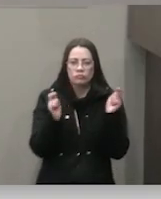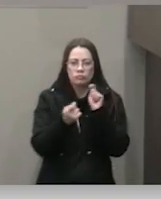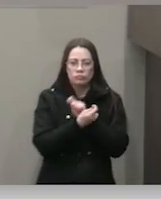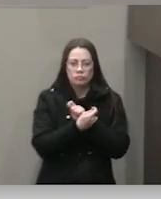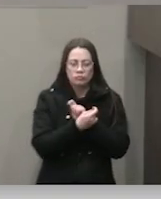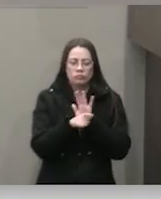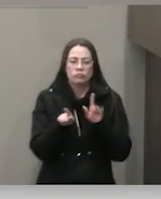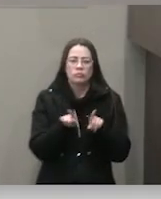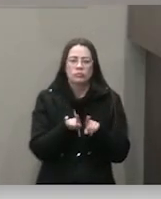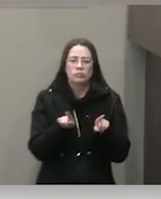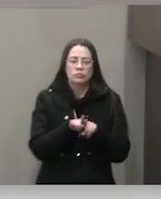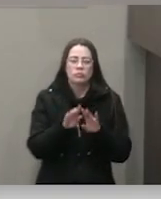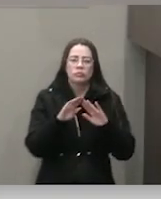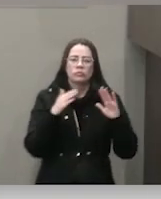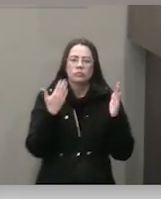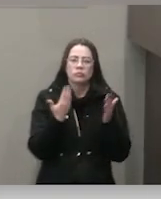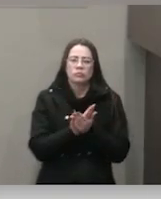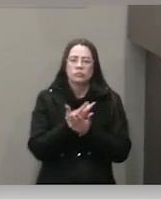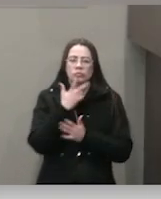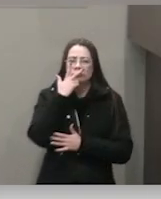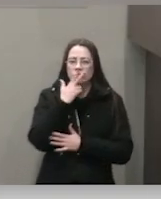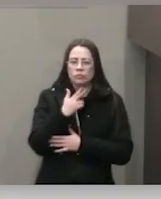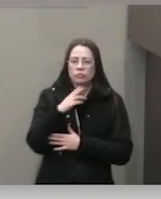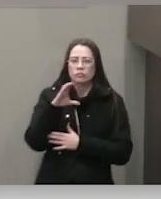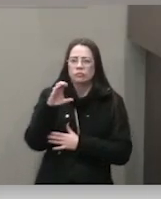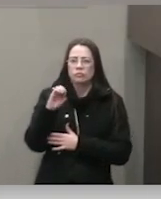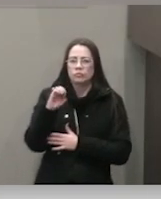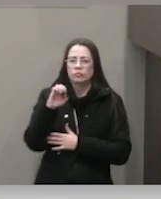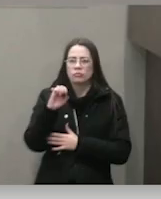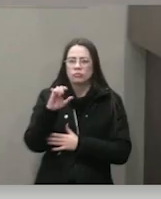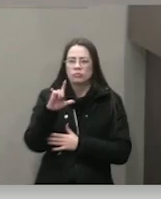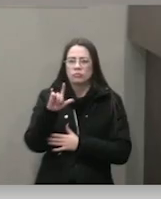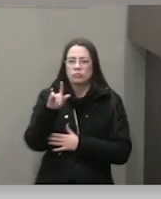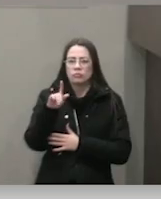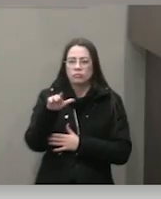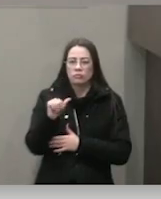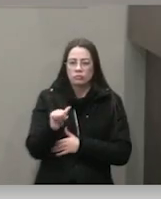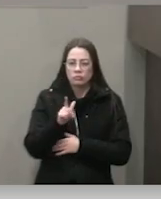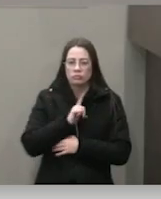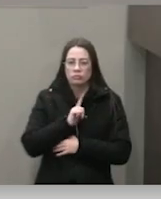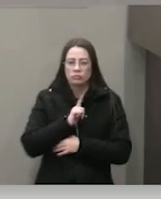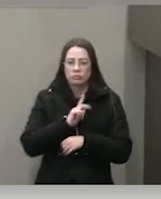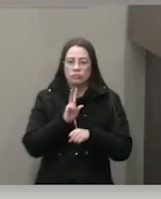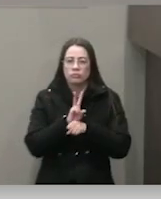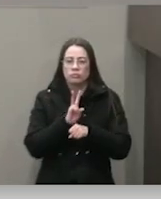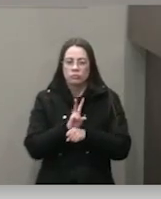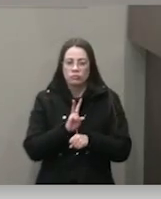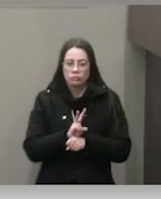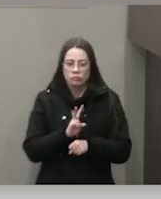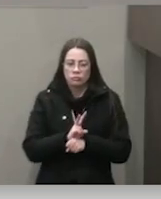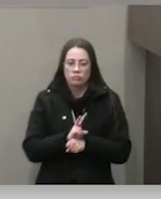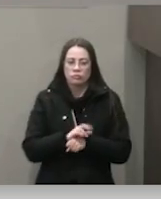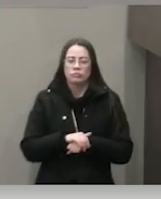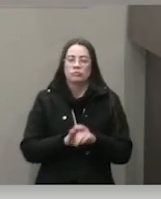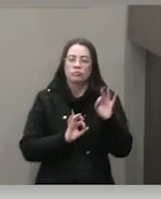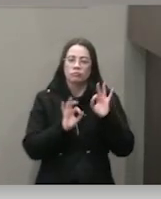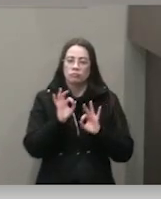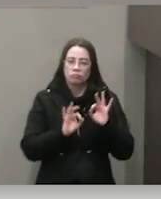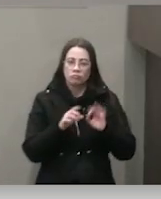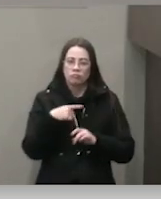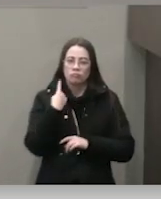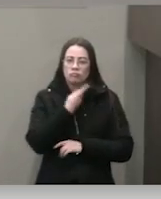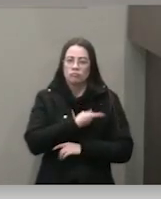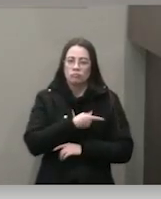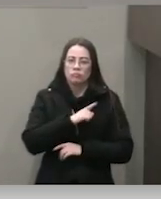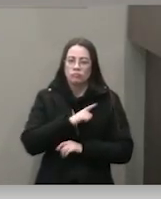adequação. Escolas como a Olga têm a sua proteção, a sua destinação. Nós